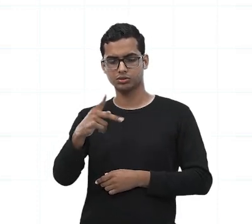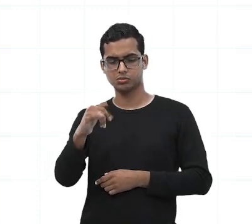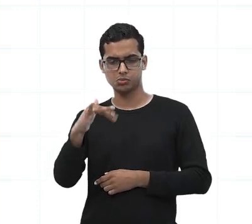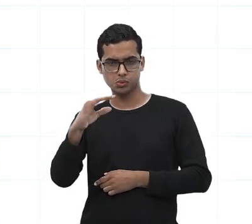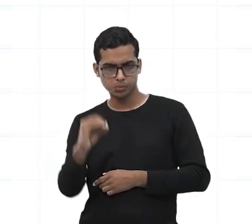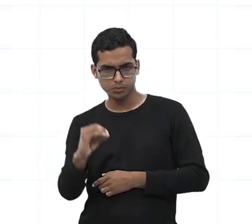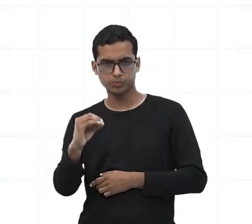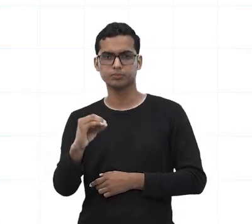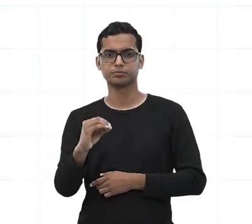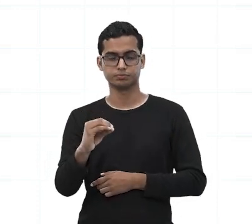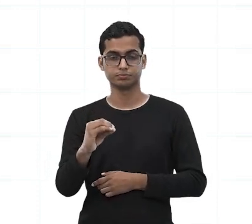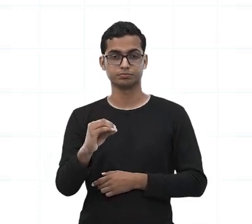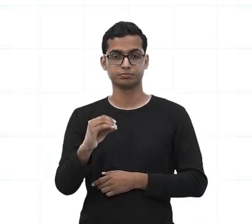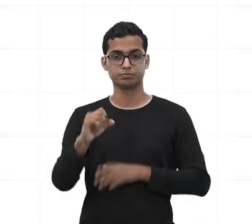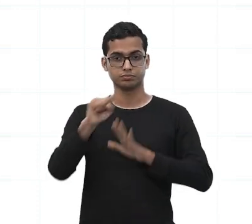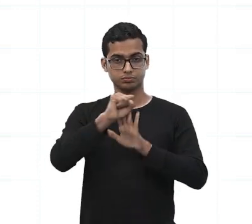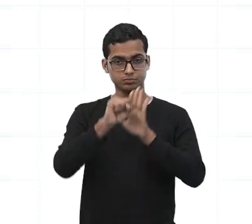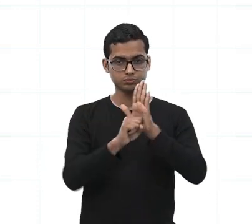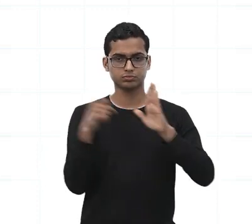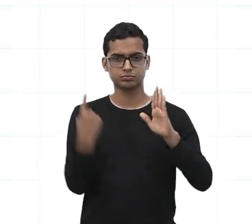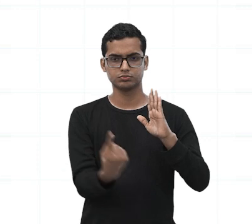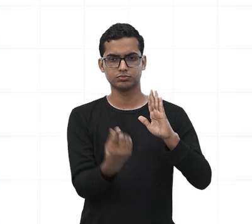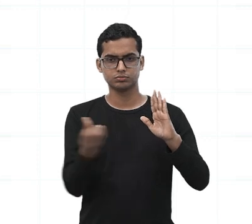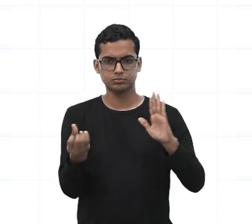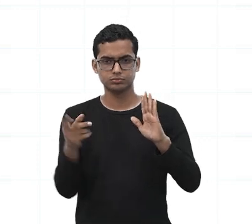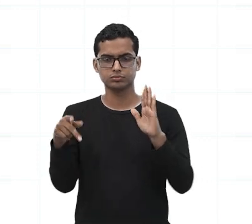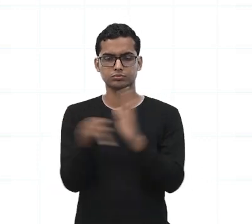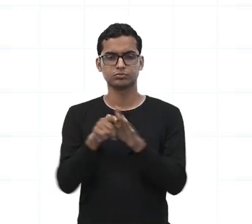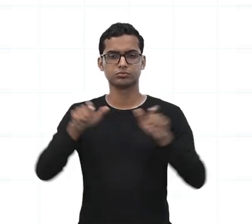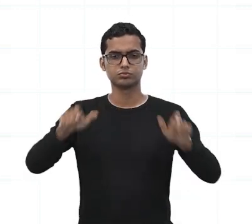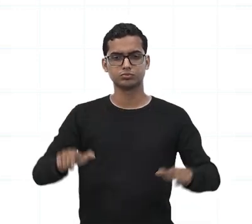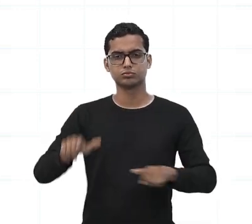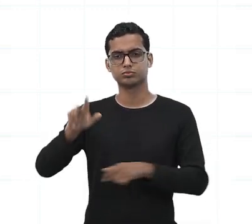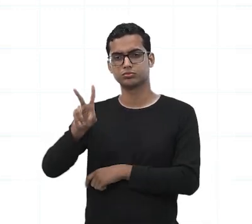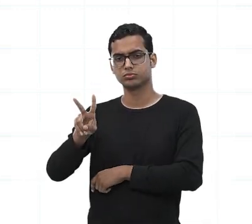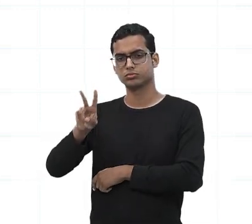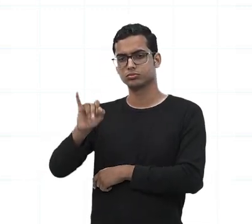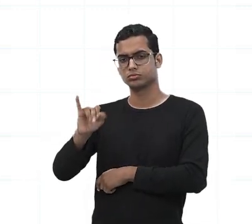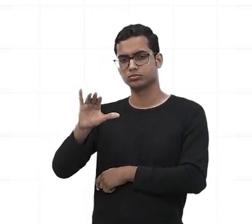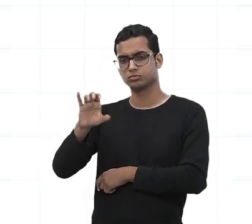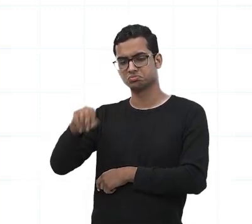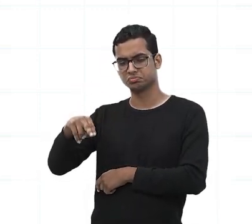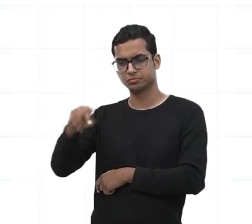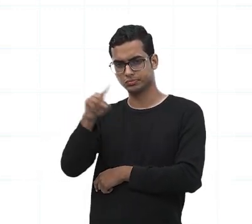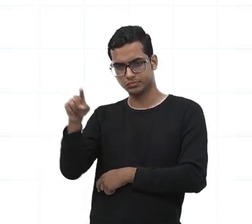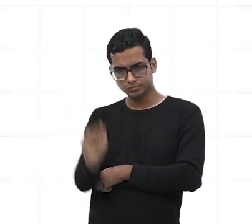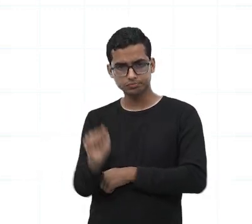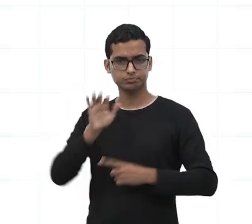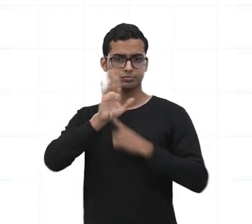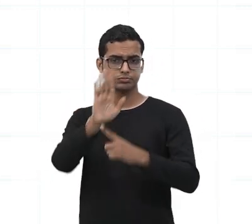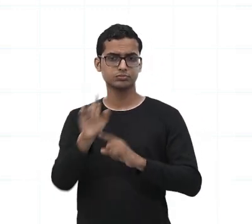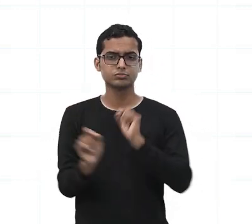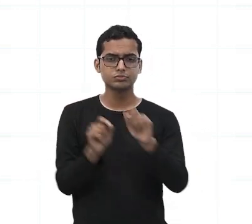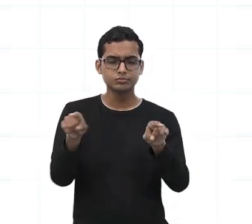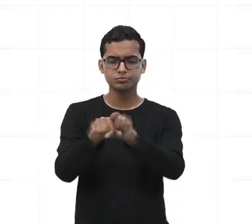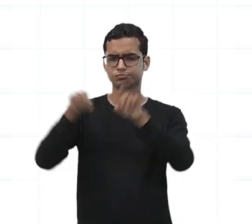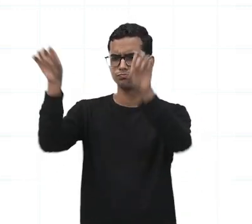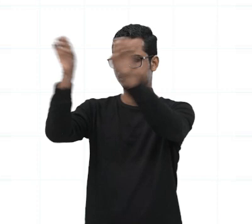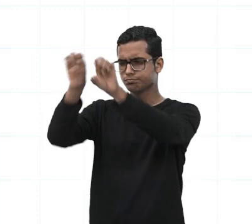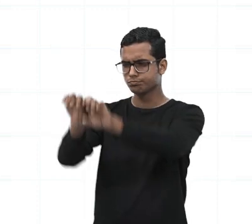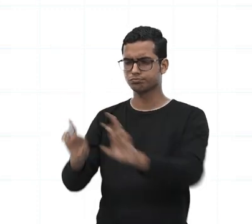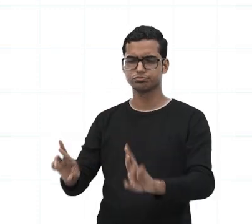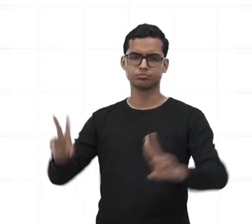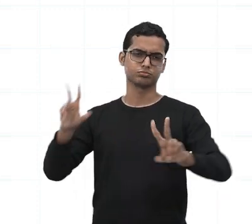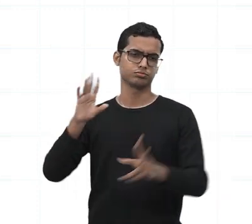teatro do século XVI, de Vicenza, e ele já vai apresentar para a gente uma estrutura